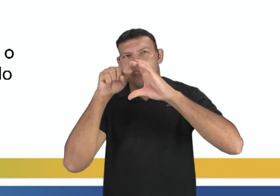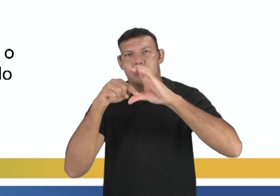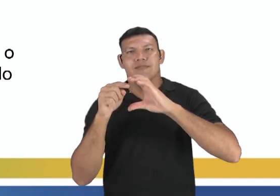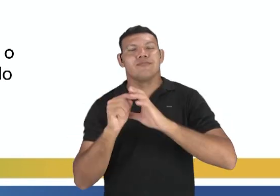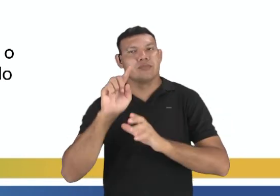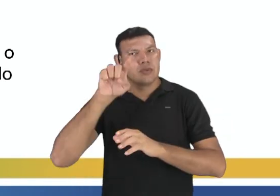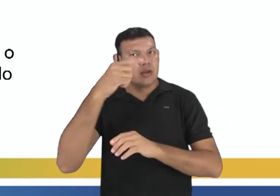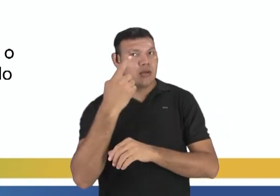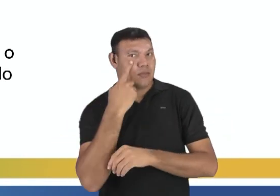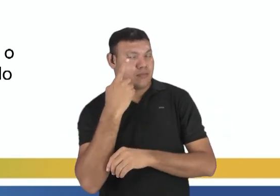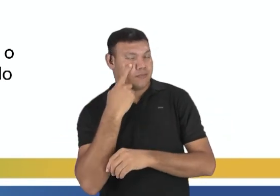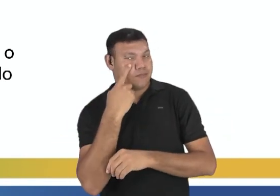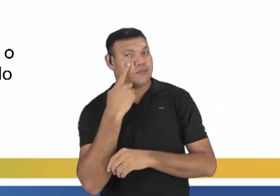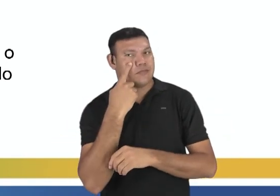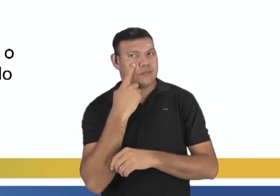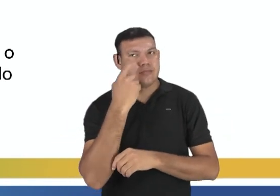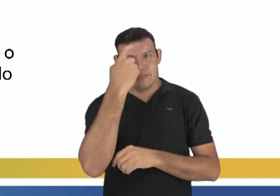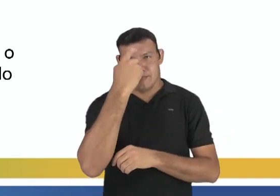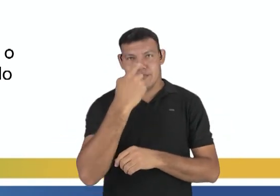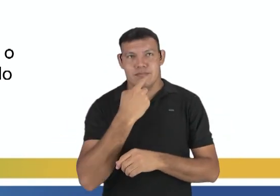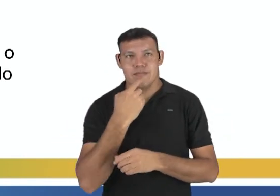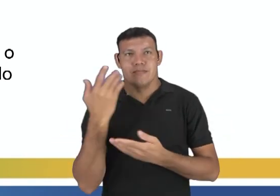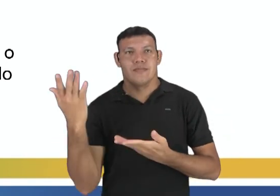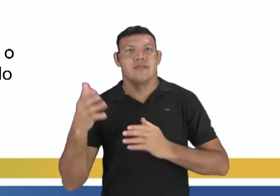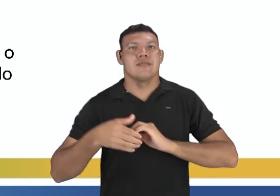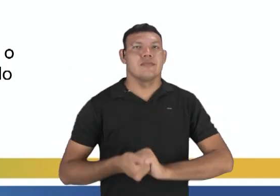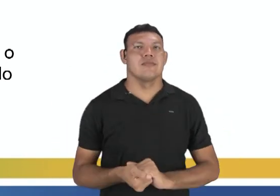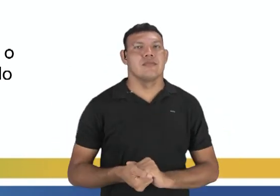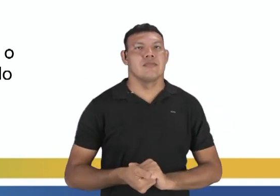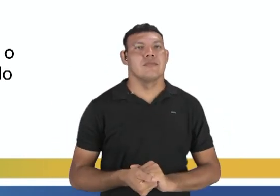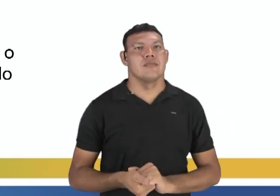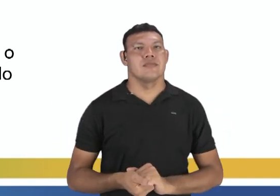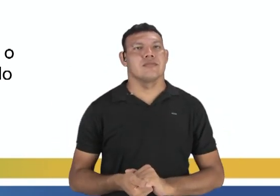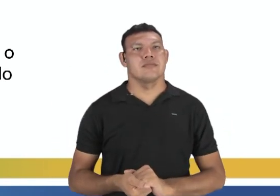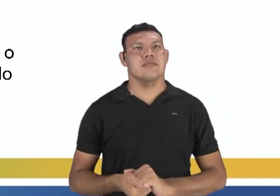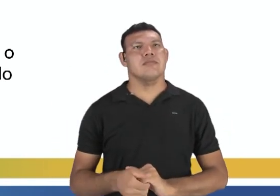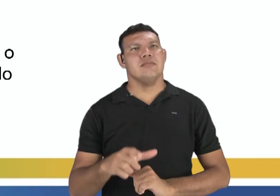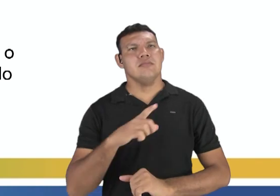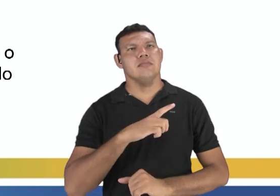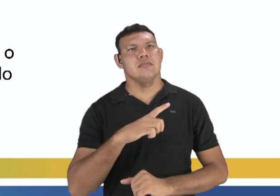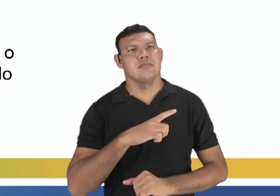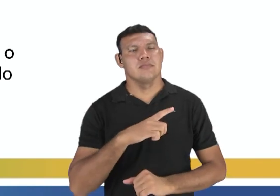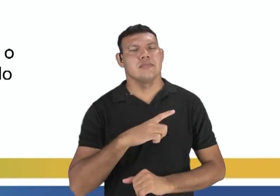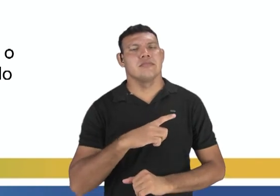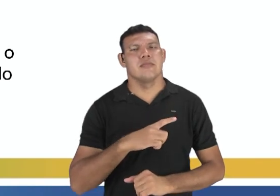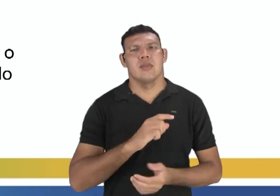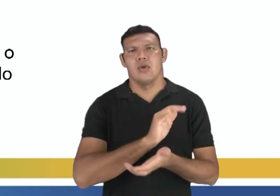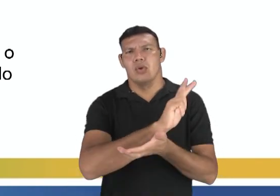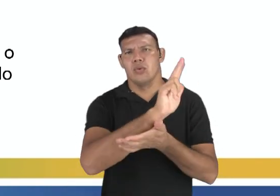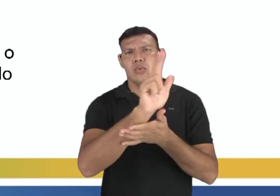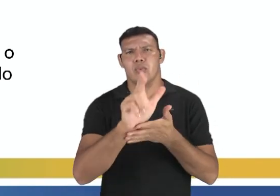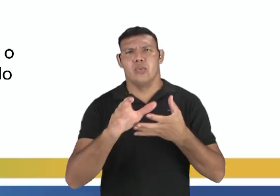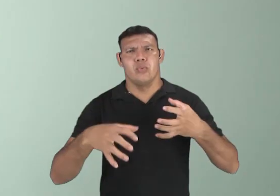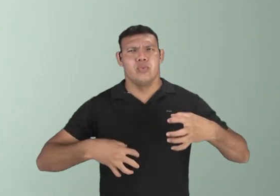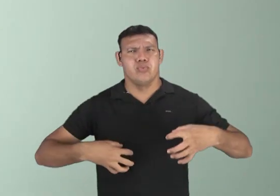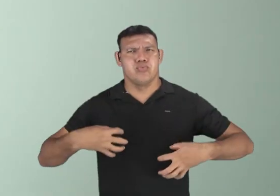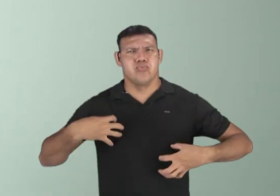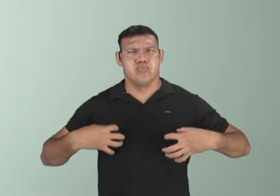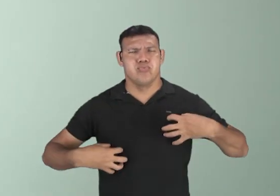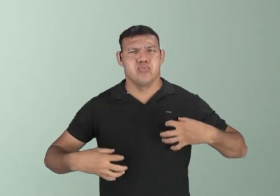que vocês vão ver. Esse aparelho é formado pela cóclea, o sáculo, o utrículo e canais semicirculares. Todas